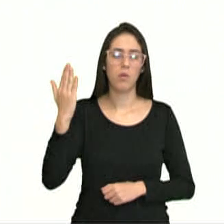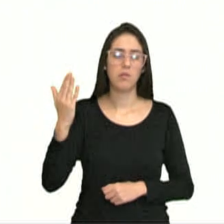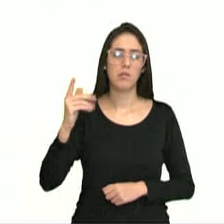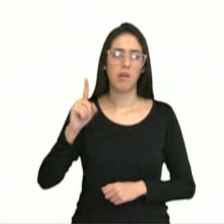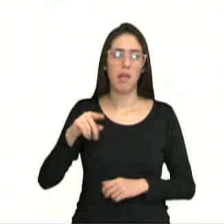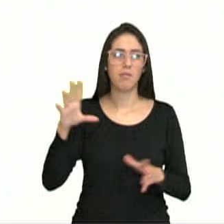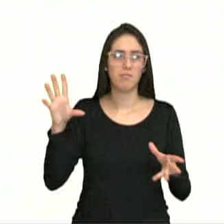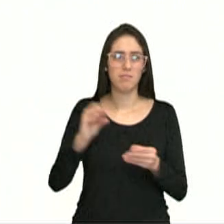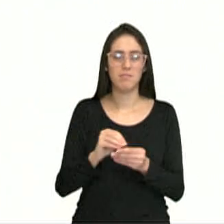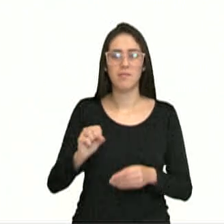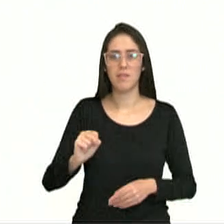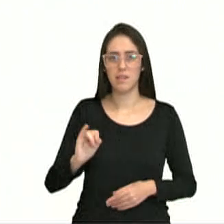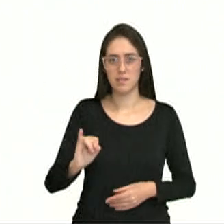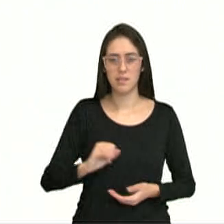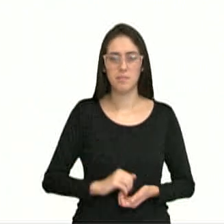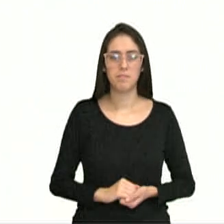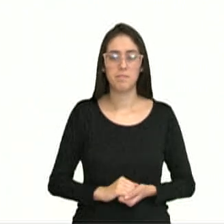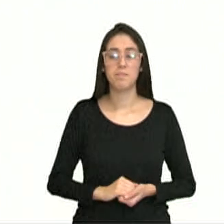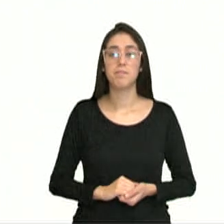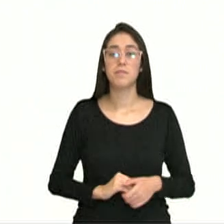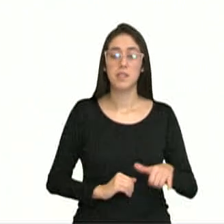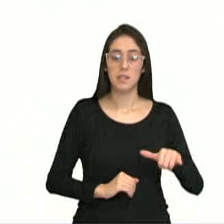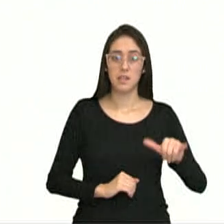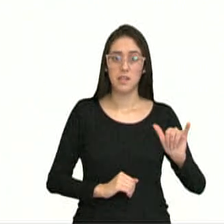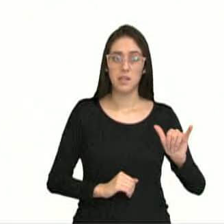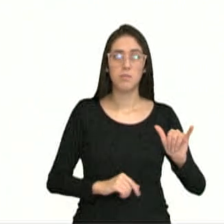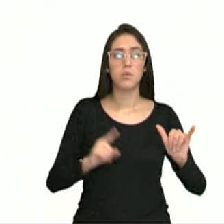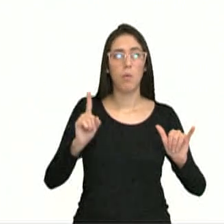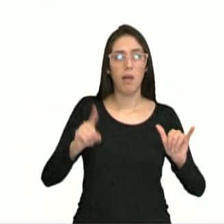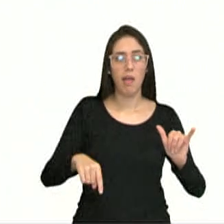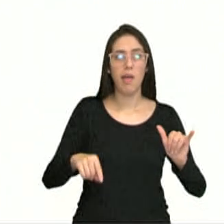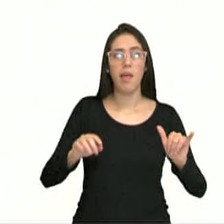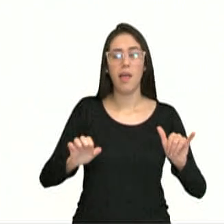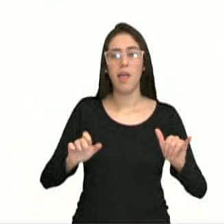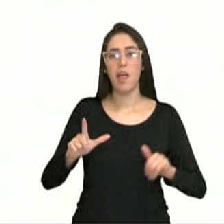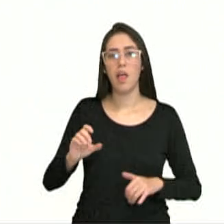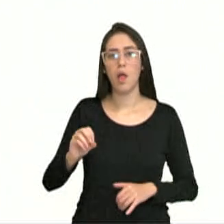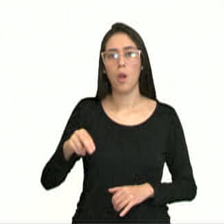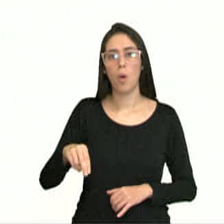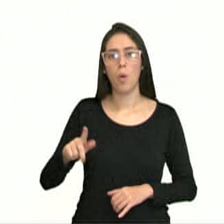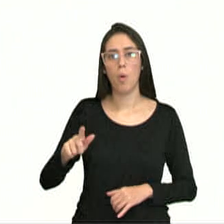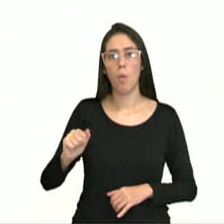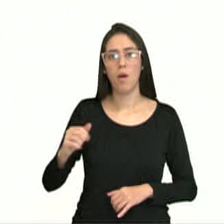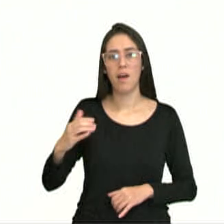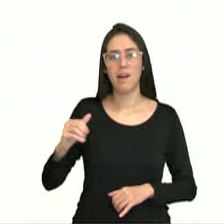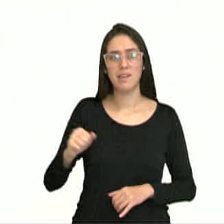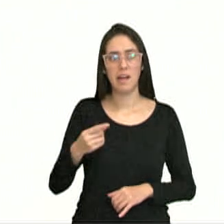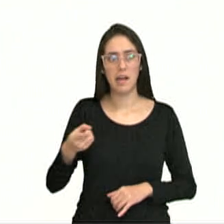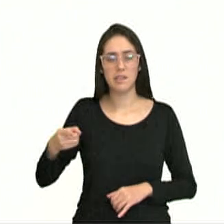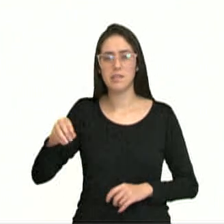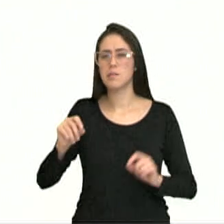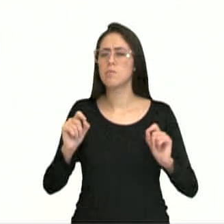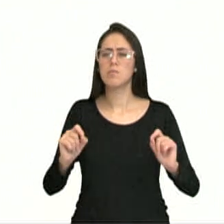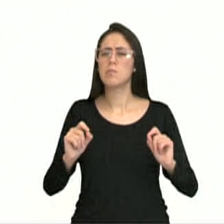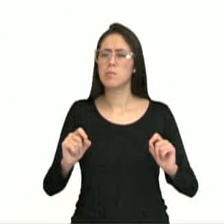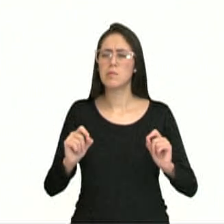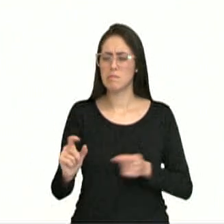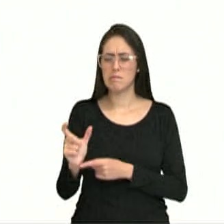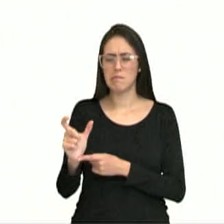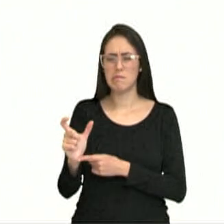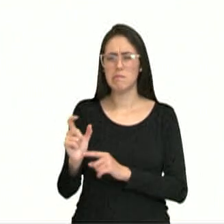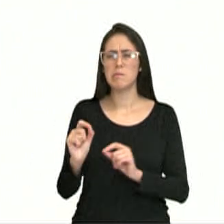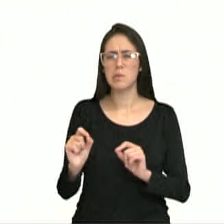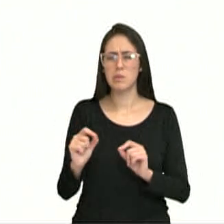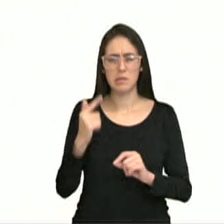SI, em que y é a elongação. Então, aqui eu deixei anotadinho o que significa elongação,